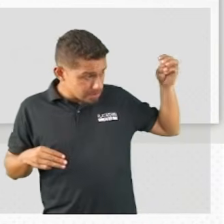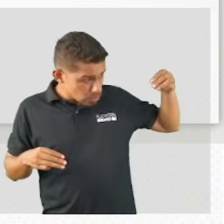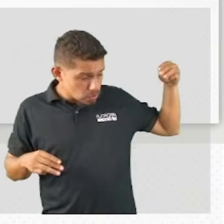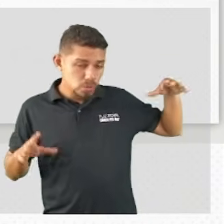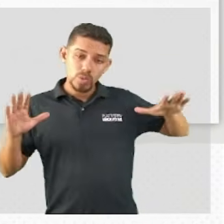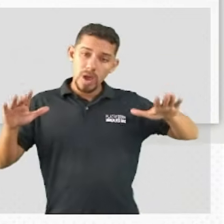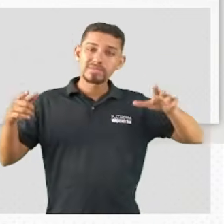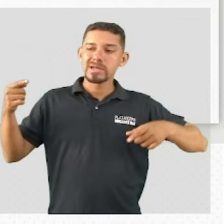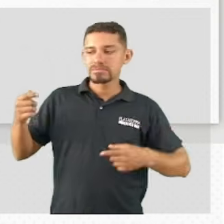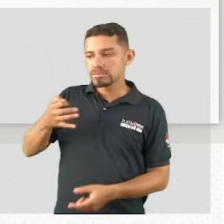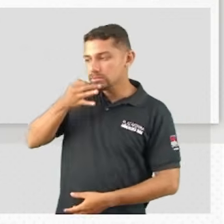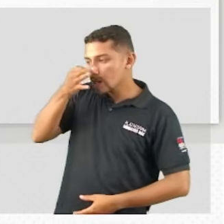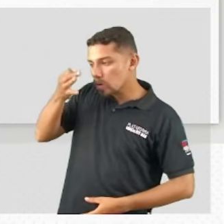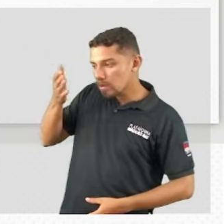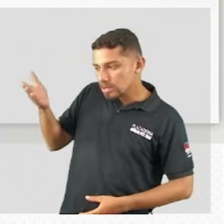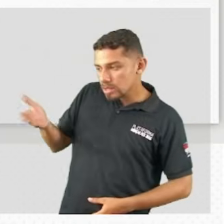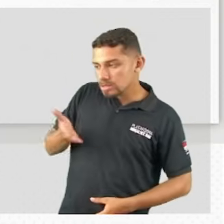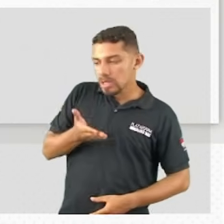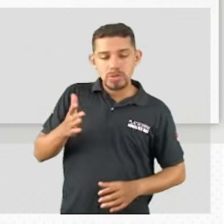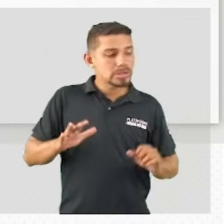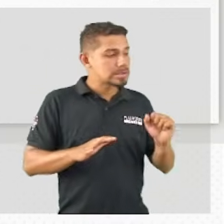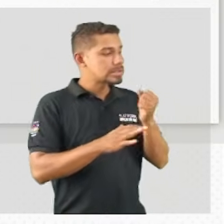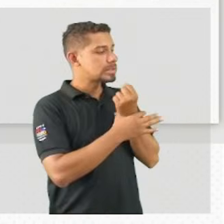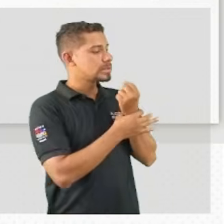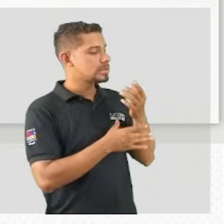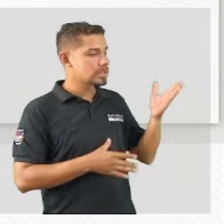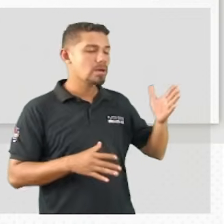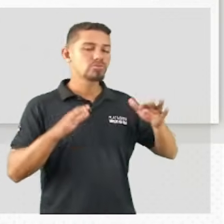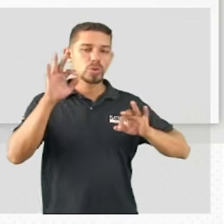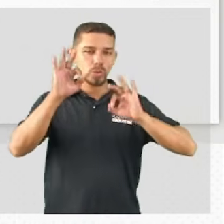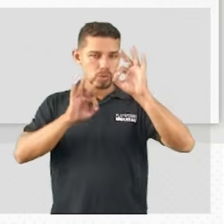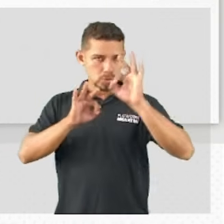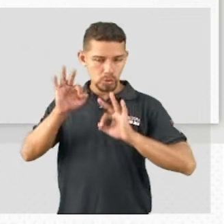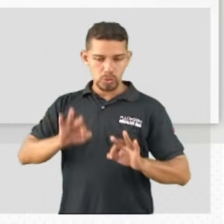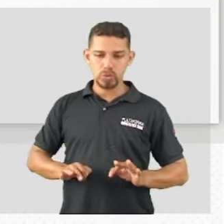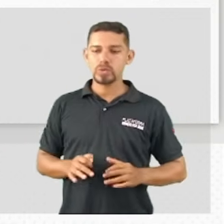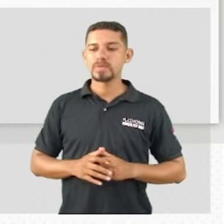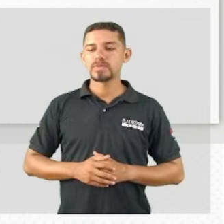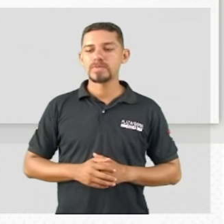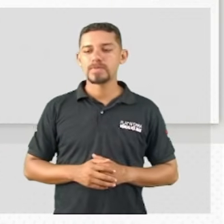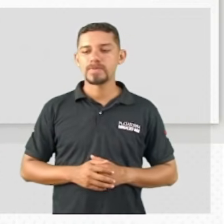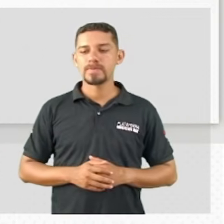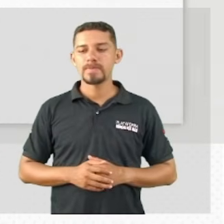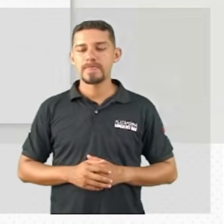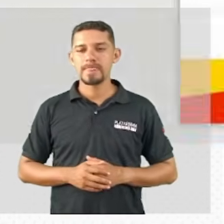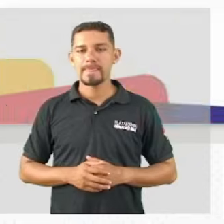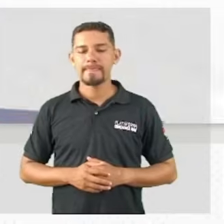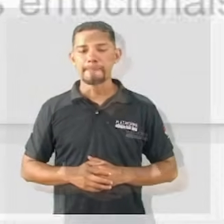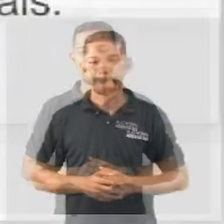vem a defesa, então tudo é previamente estabelecido, certo?